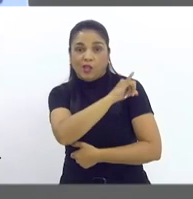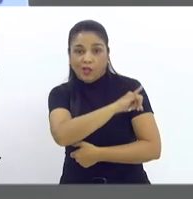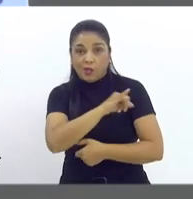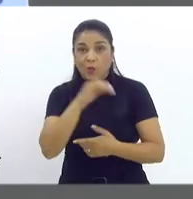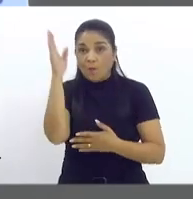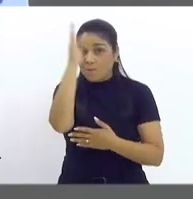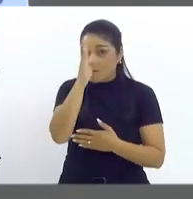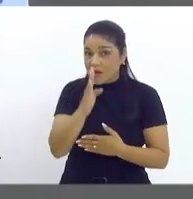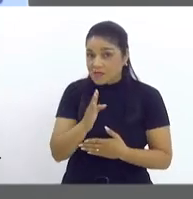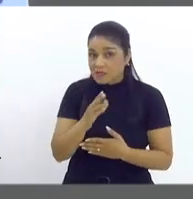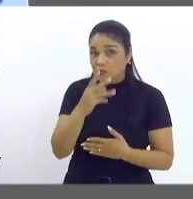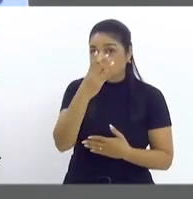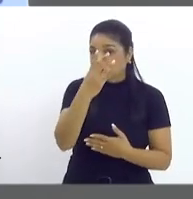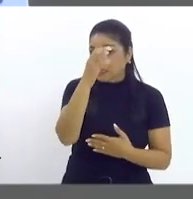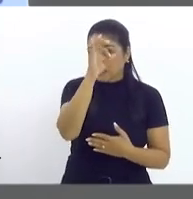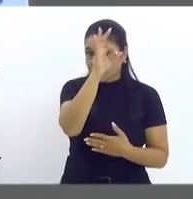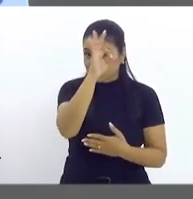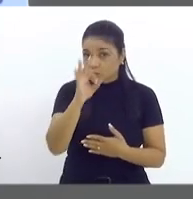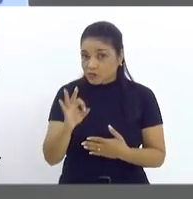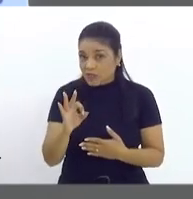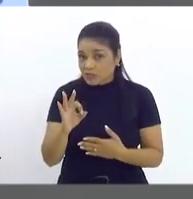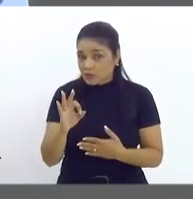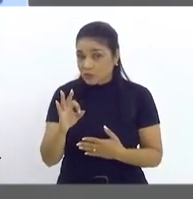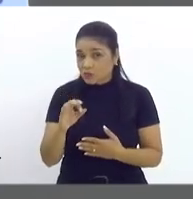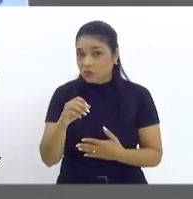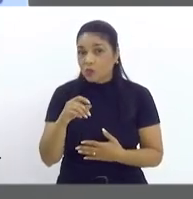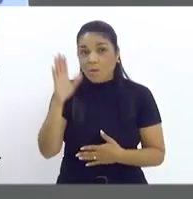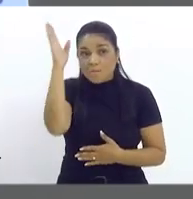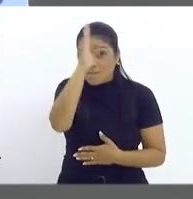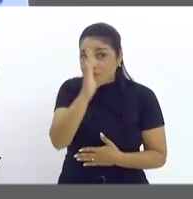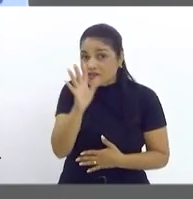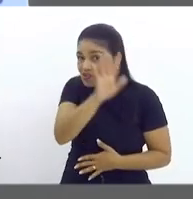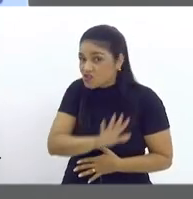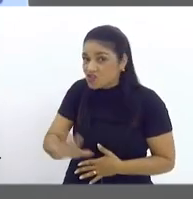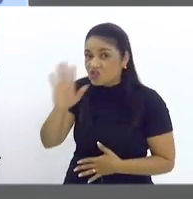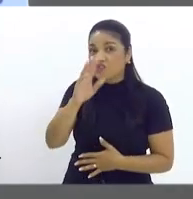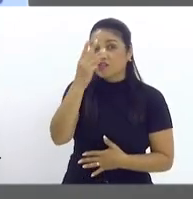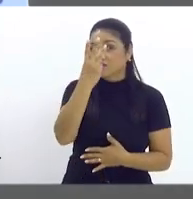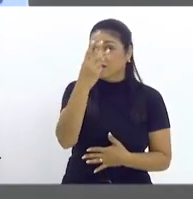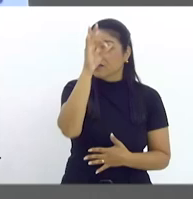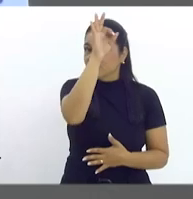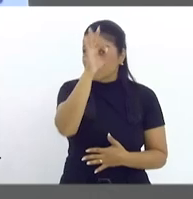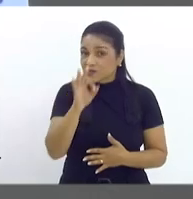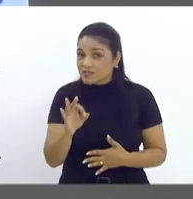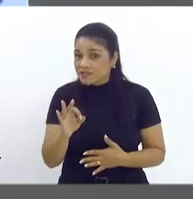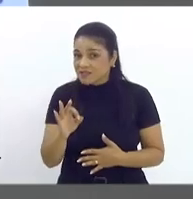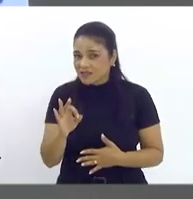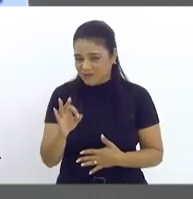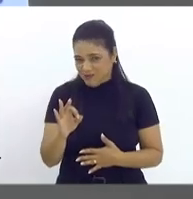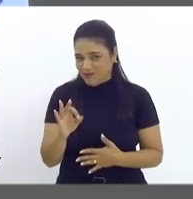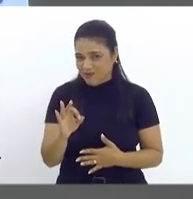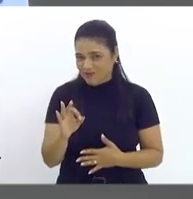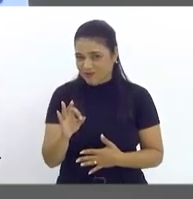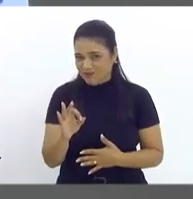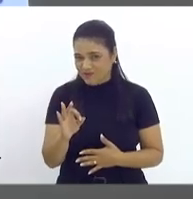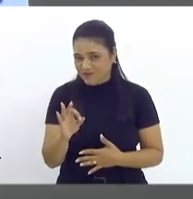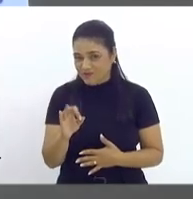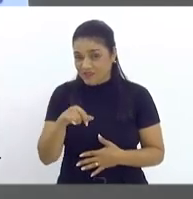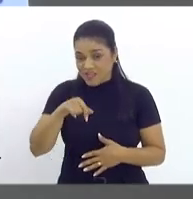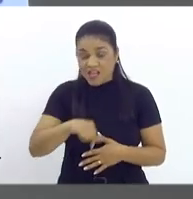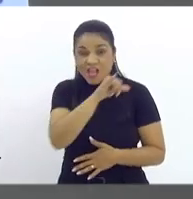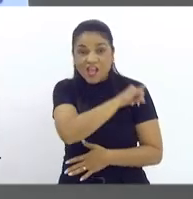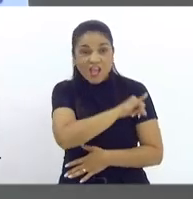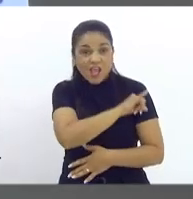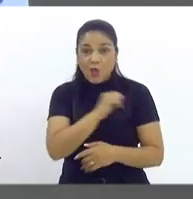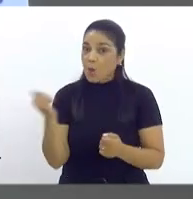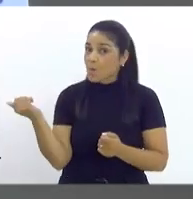é de 3%, ou seja, somente 3% dos pontos de possíveis de serem atendidos são atendidos